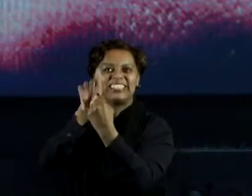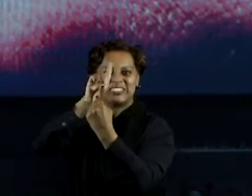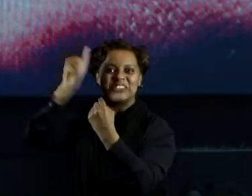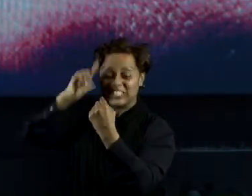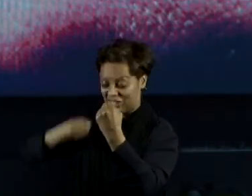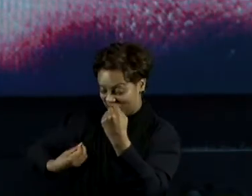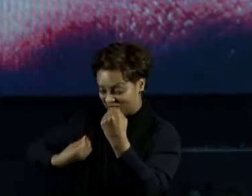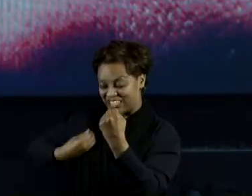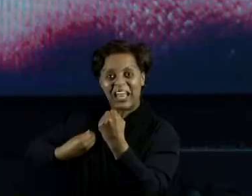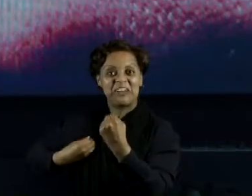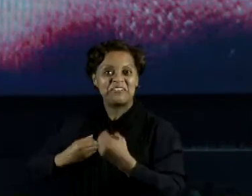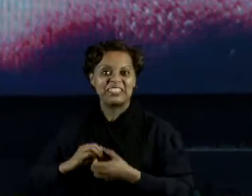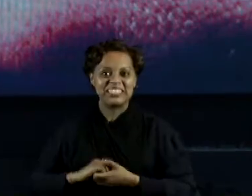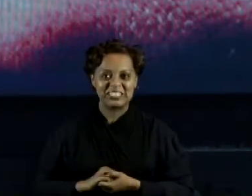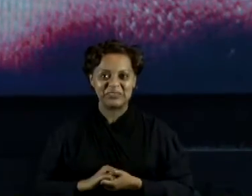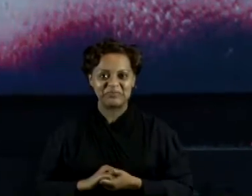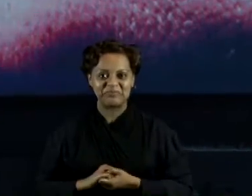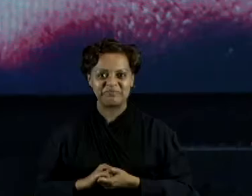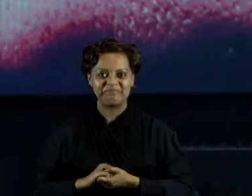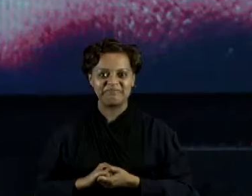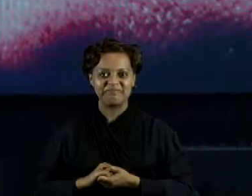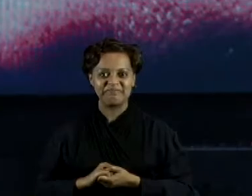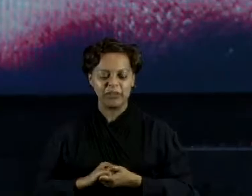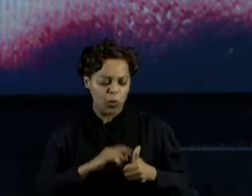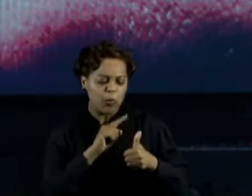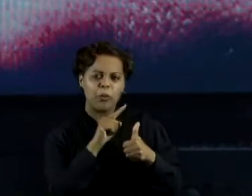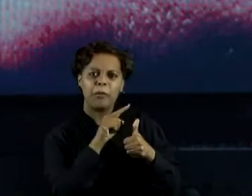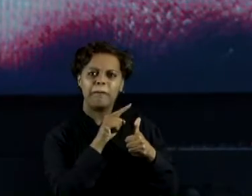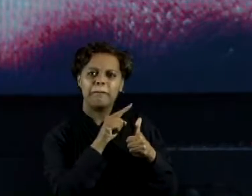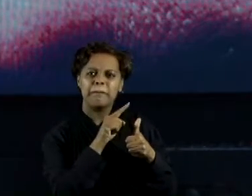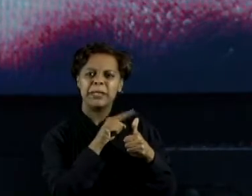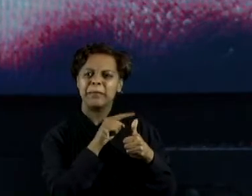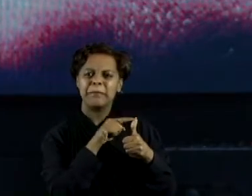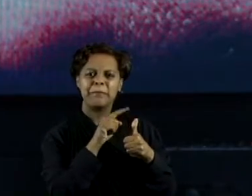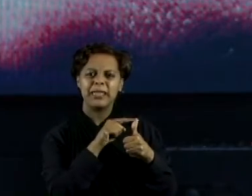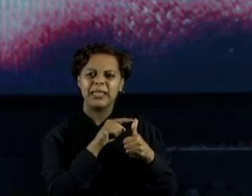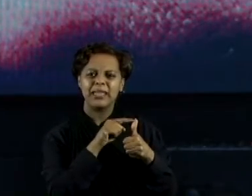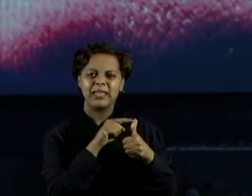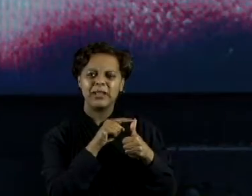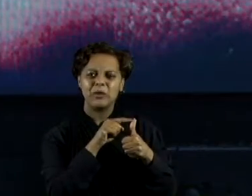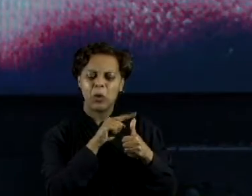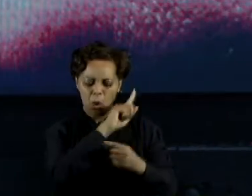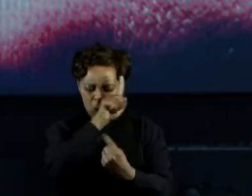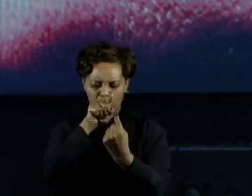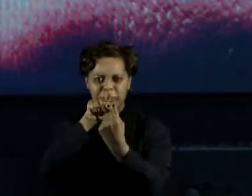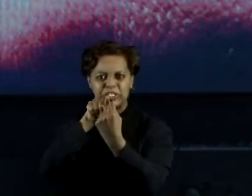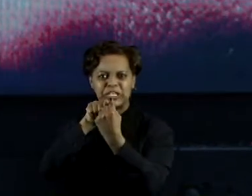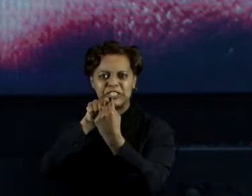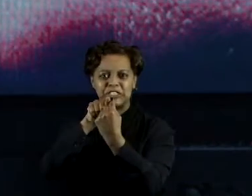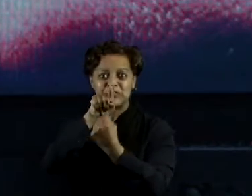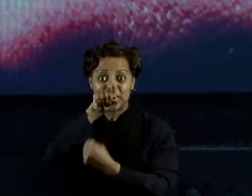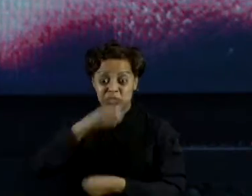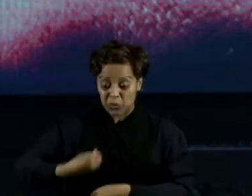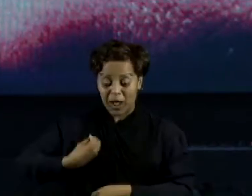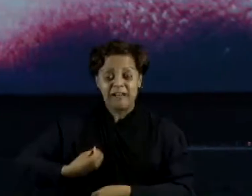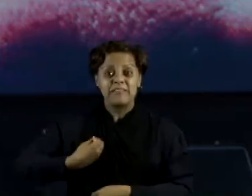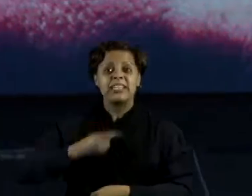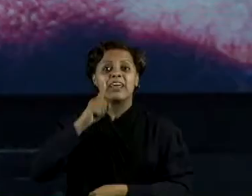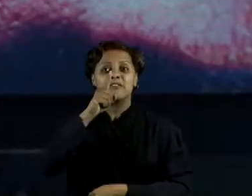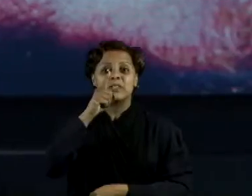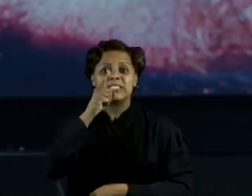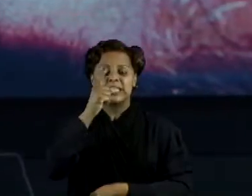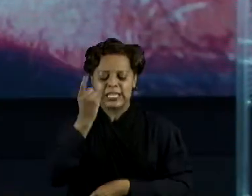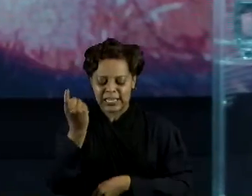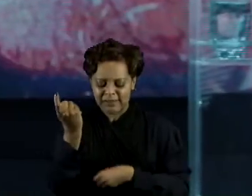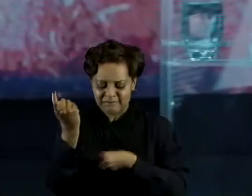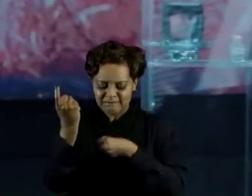O primeiro propósito do homem é voltar para o seu Criador, é fazer o caminho de volta